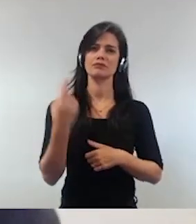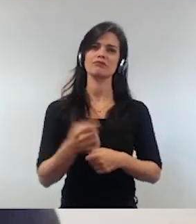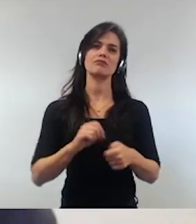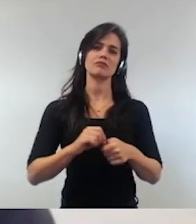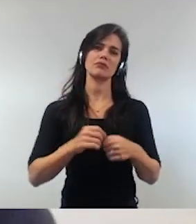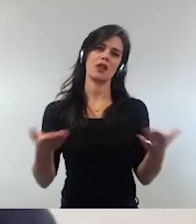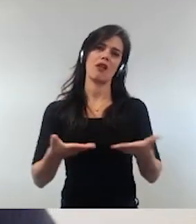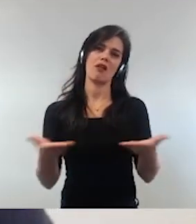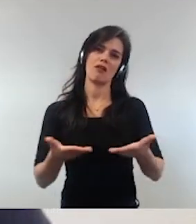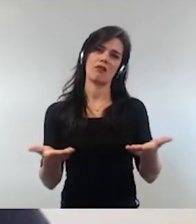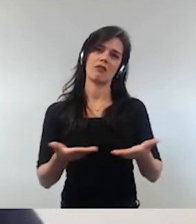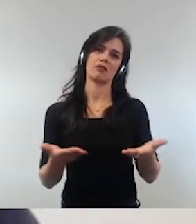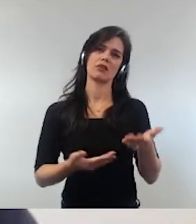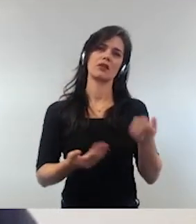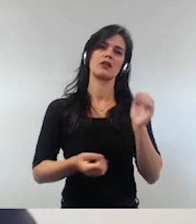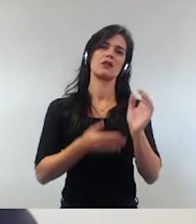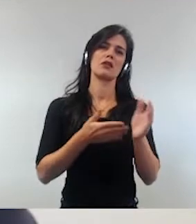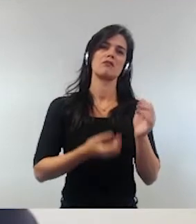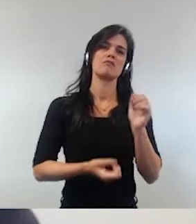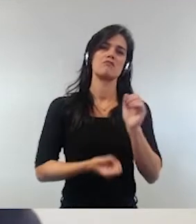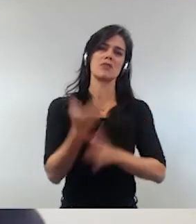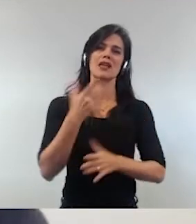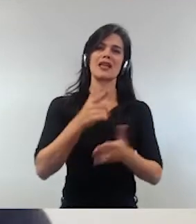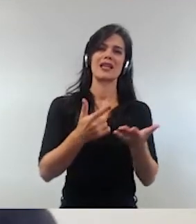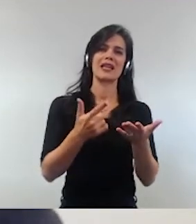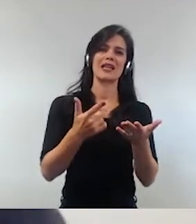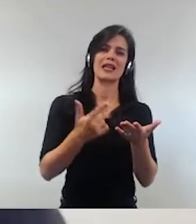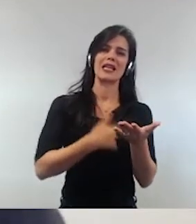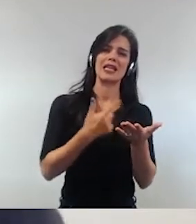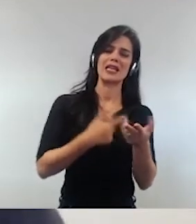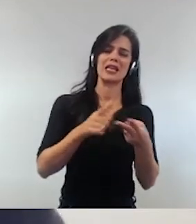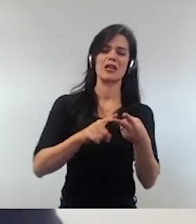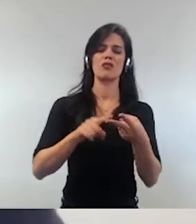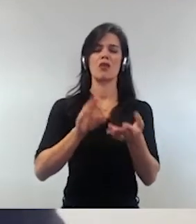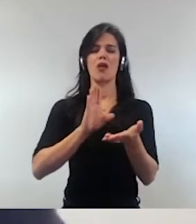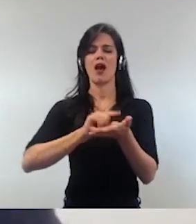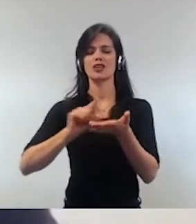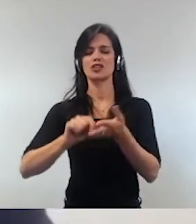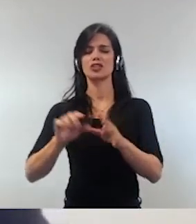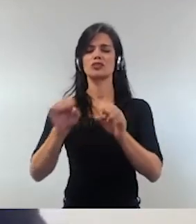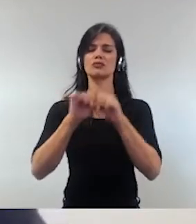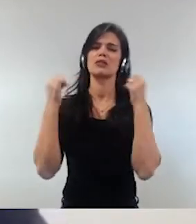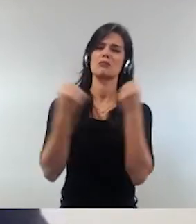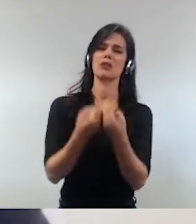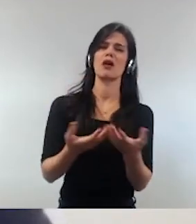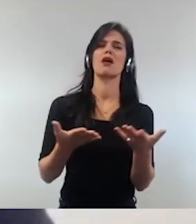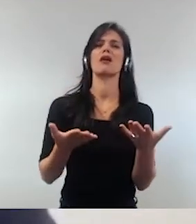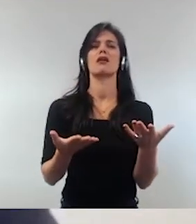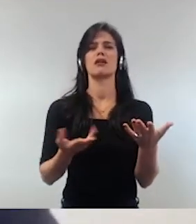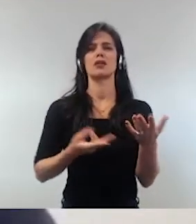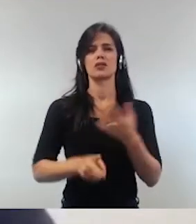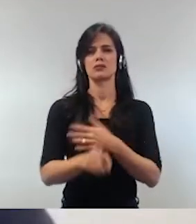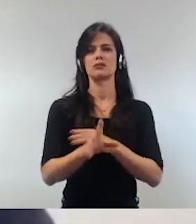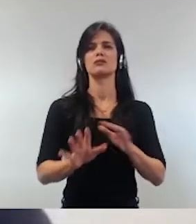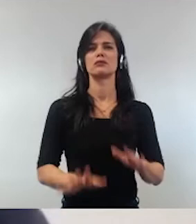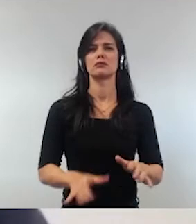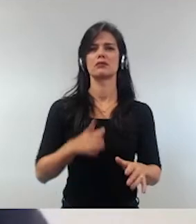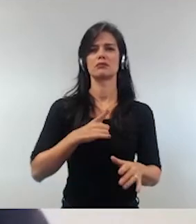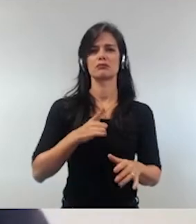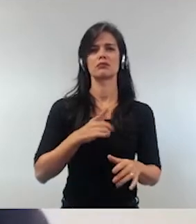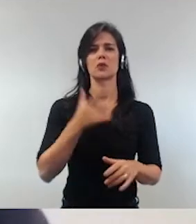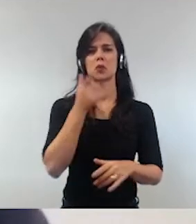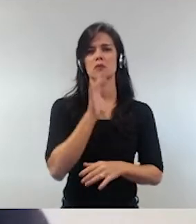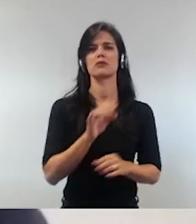aqui, é a produção de livros, de artigos, isso, seminários, e isso a gente tem feito também com razoável